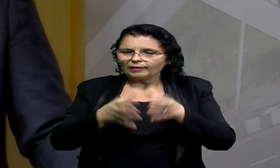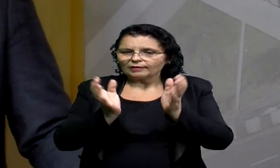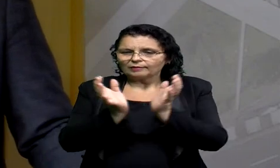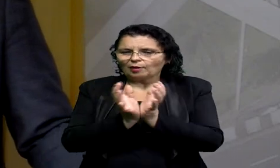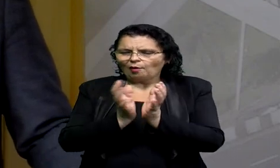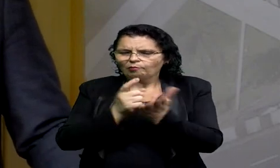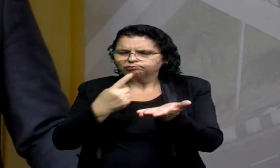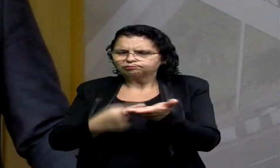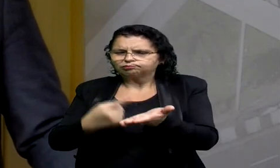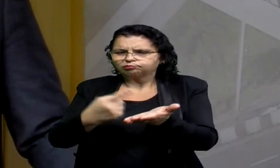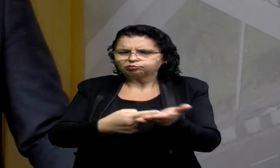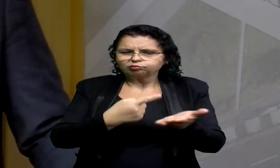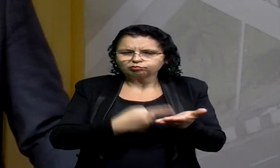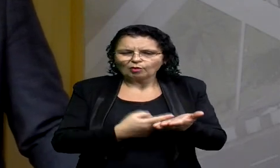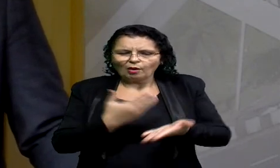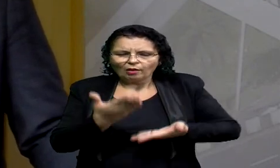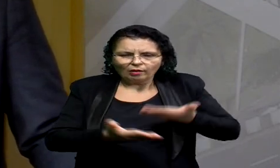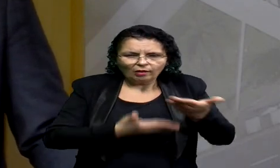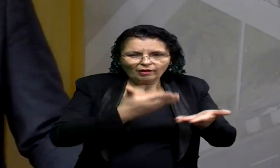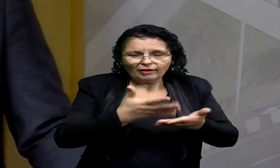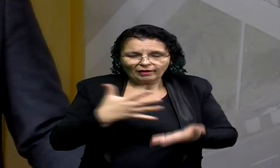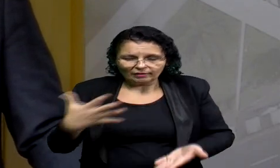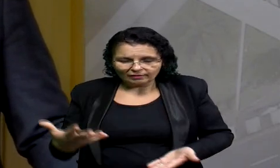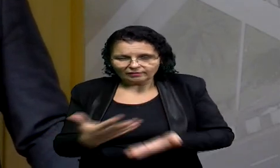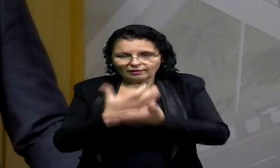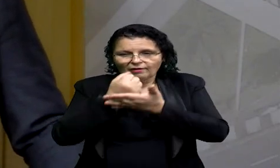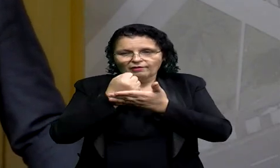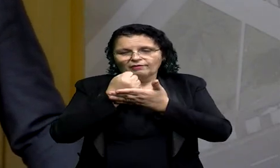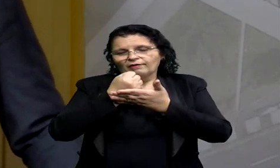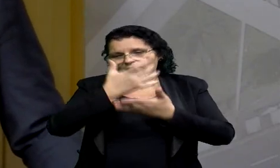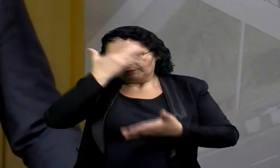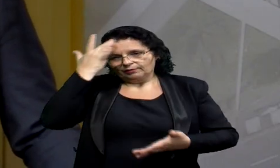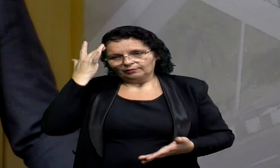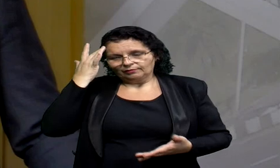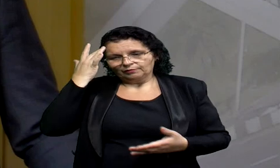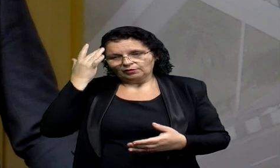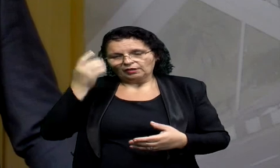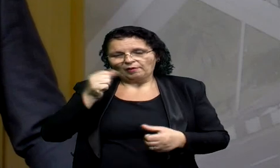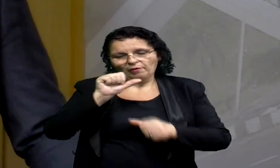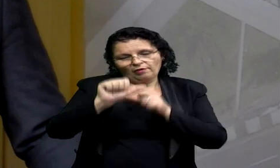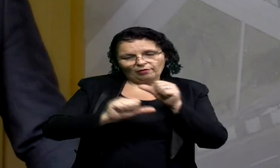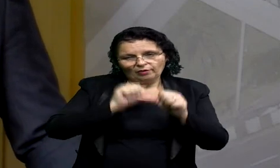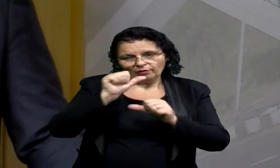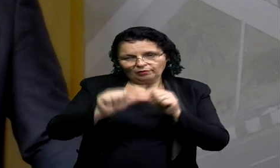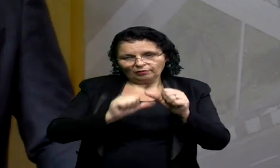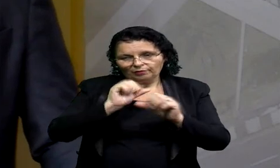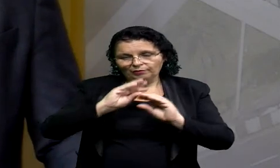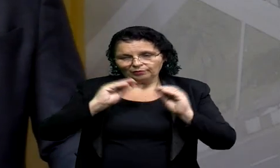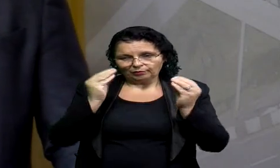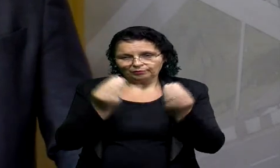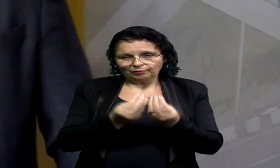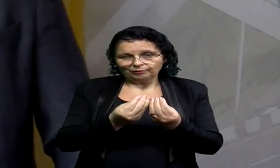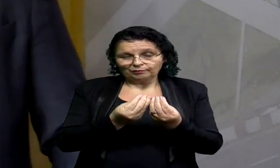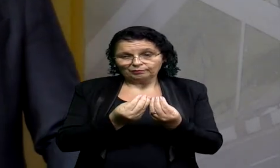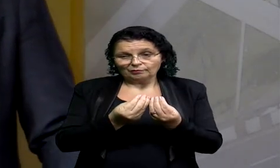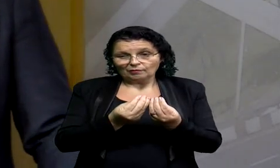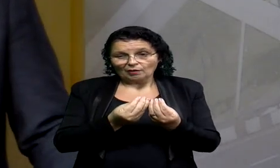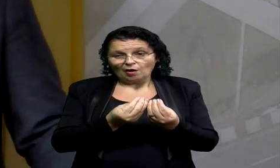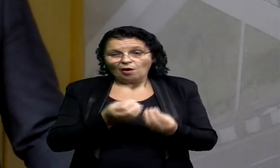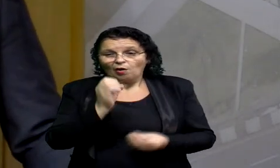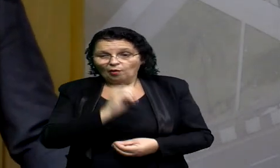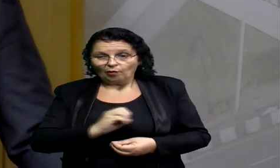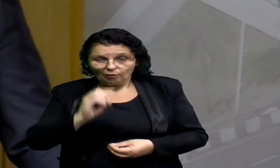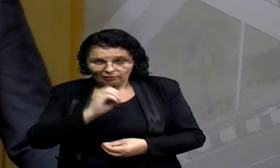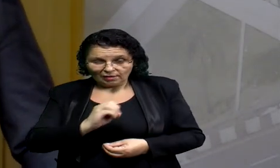propósito de curar de salvar vida e restaurar famílias né Osasco é a cidade do trabalho mas é a